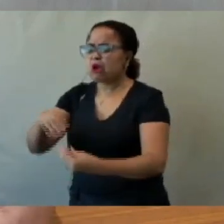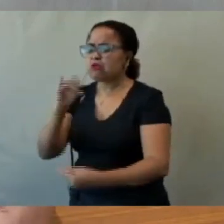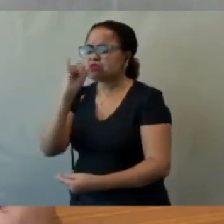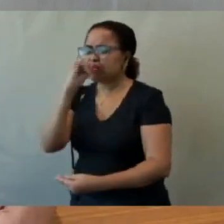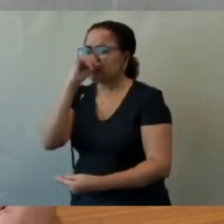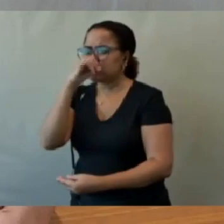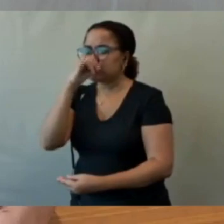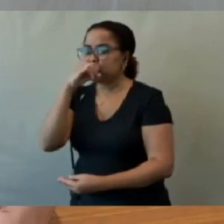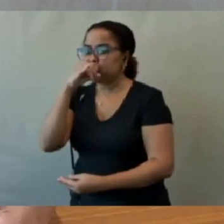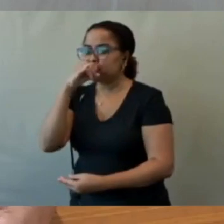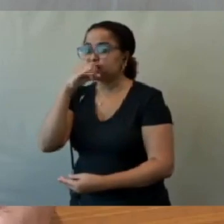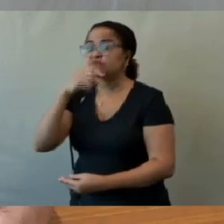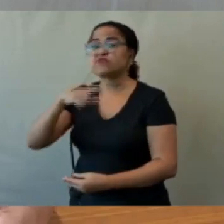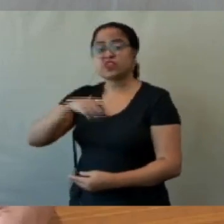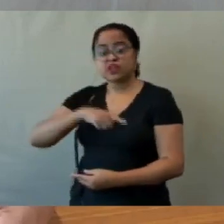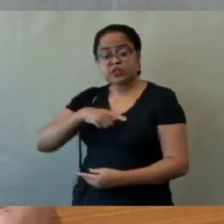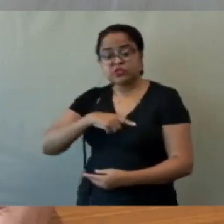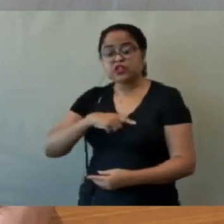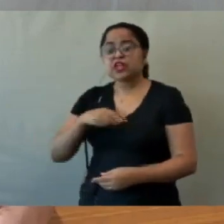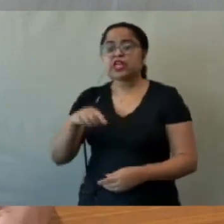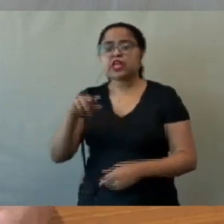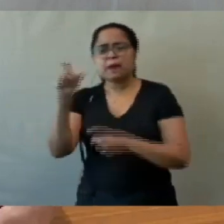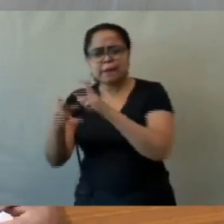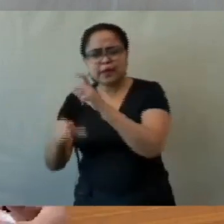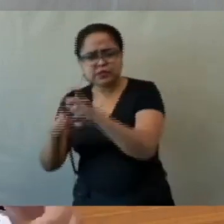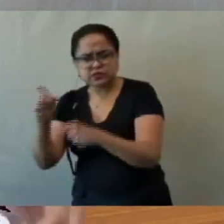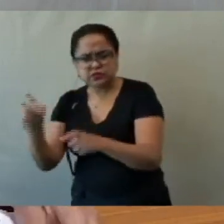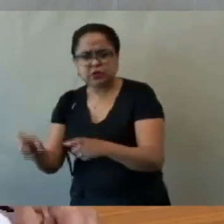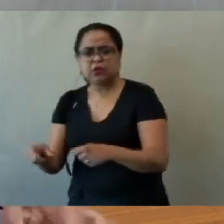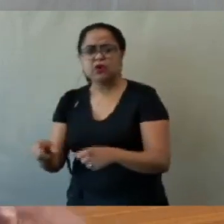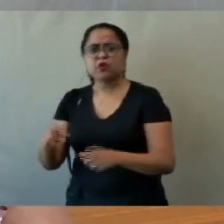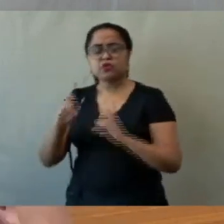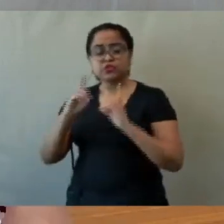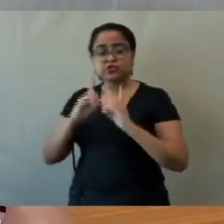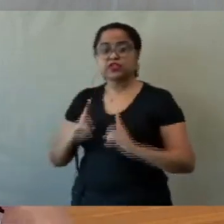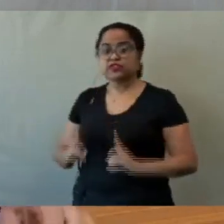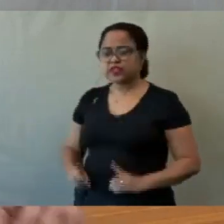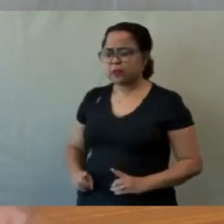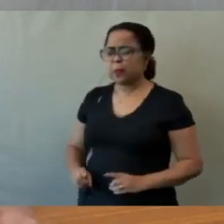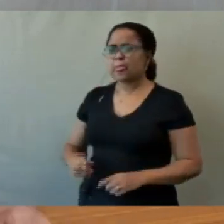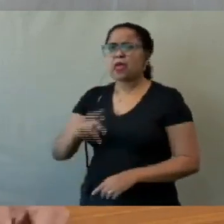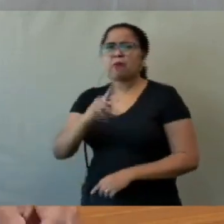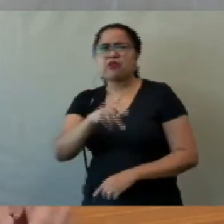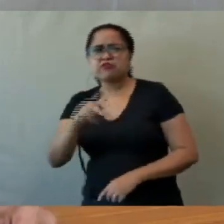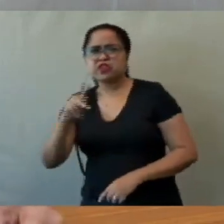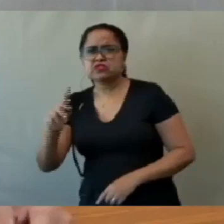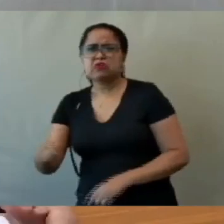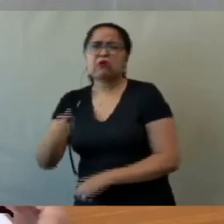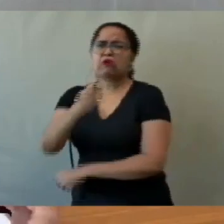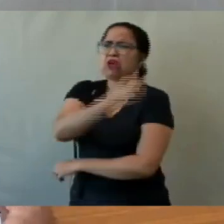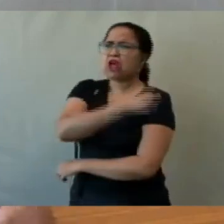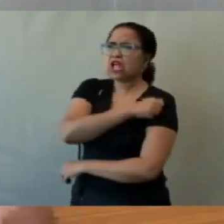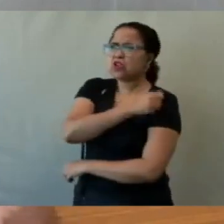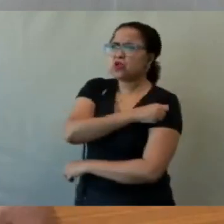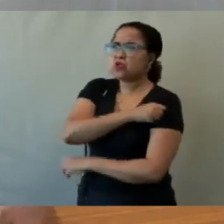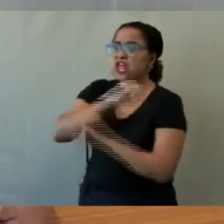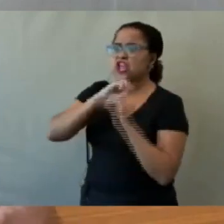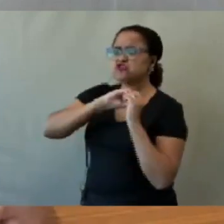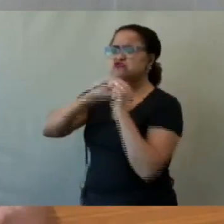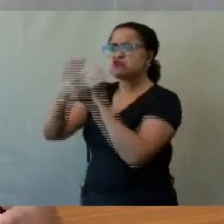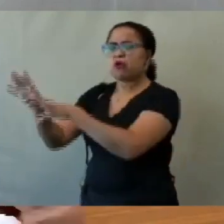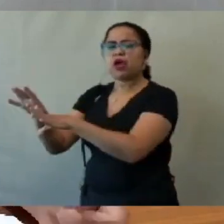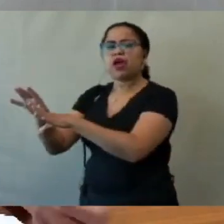pessoas com deficiência, e todo mundo era jogado, professora, aluno, e quem tivesse na fazenda, fora